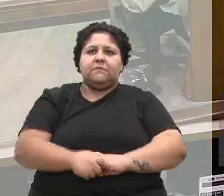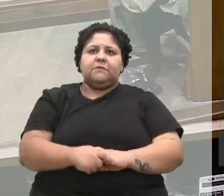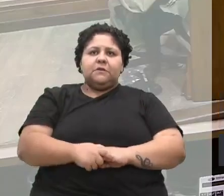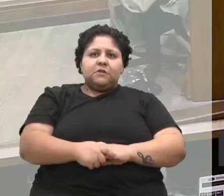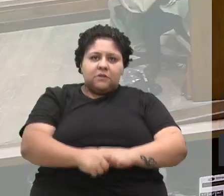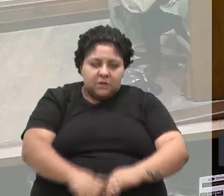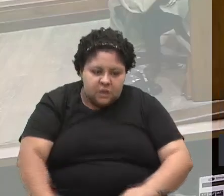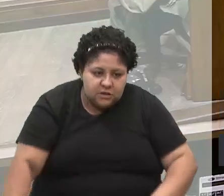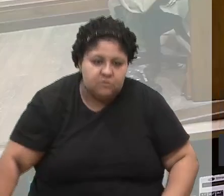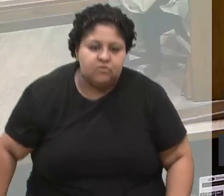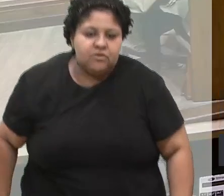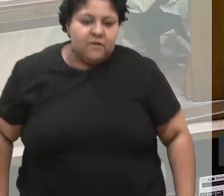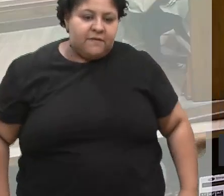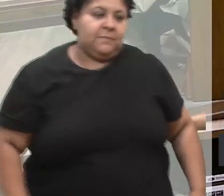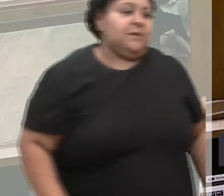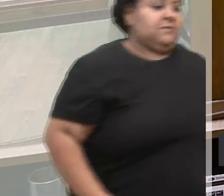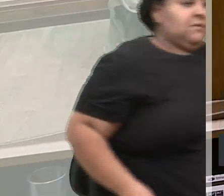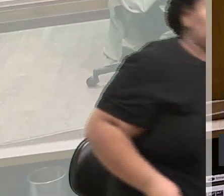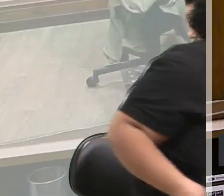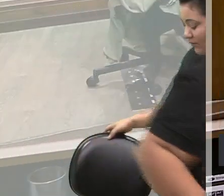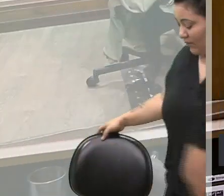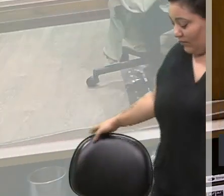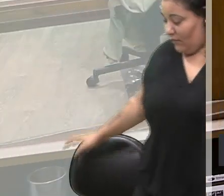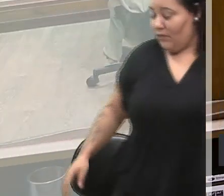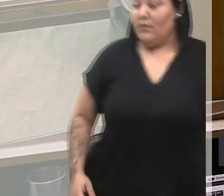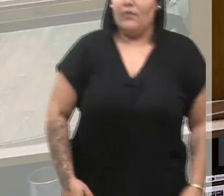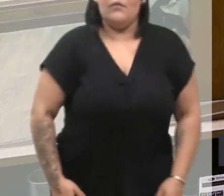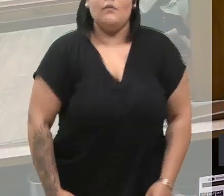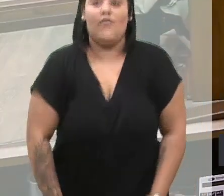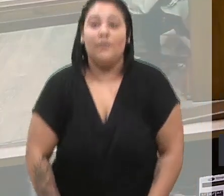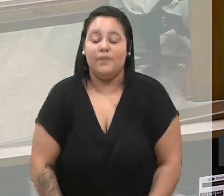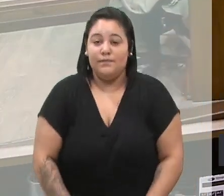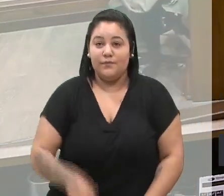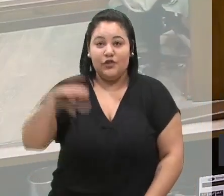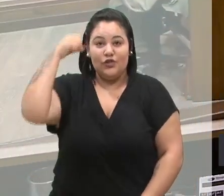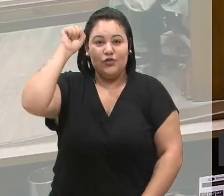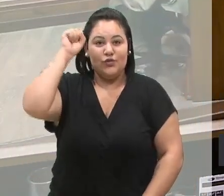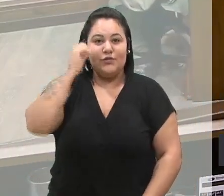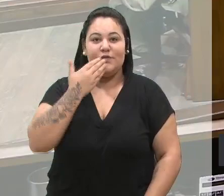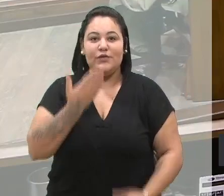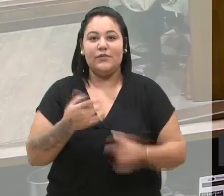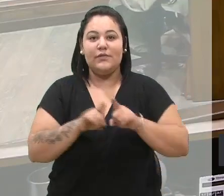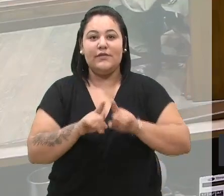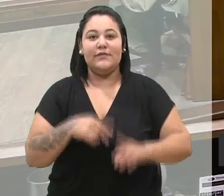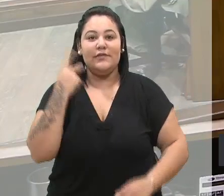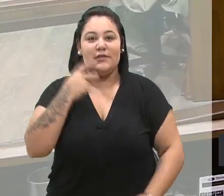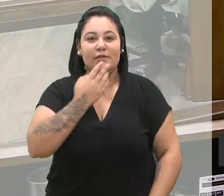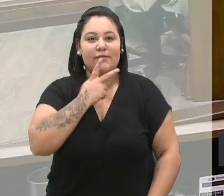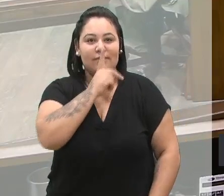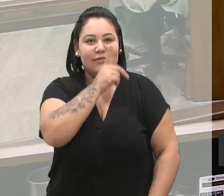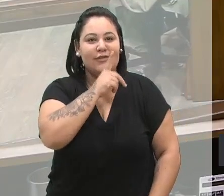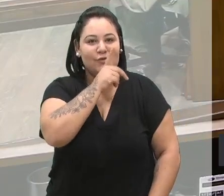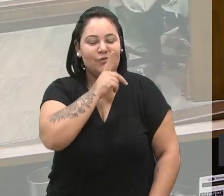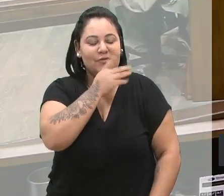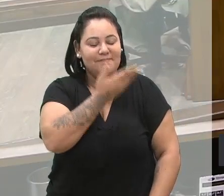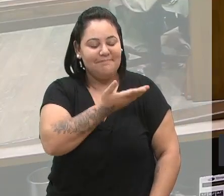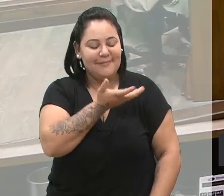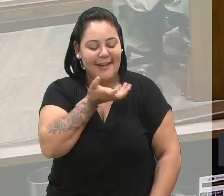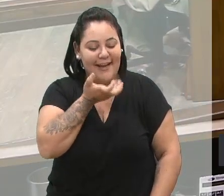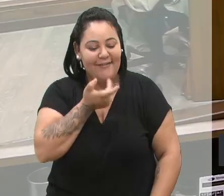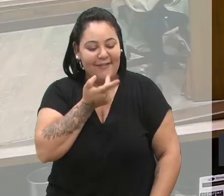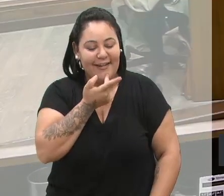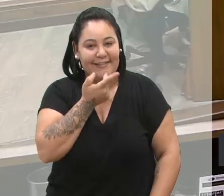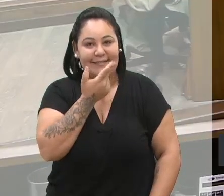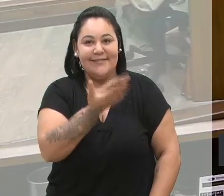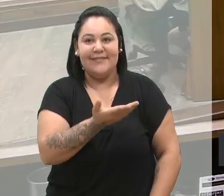parte. Vereador Xuxa, por favor. Obrigado, vereador Meneguzzi. Eu só quero dizer para você que você foi muito legal,